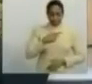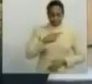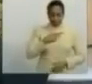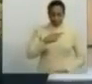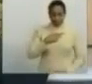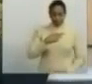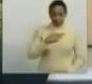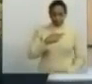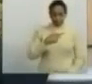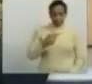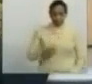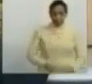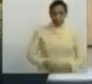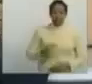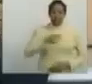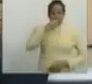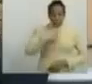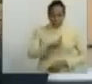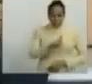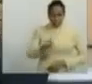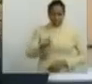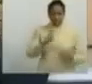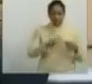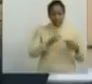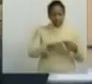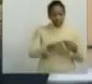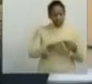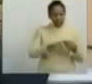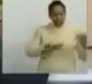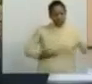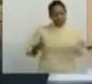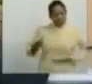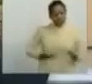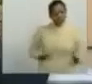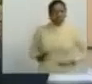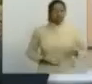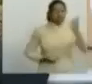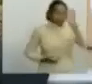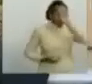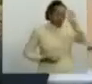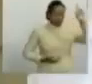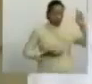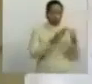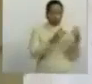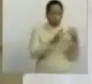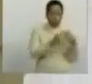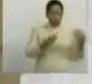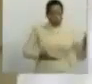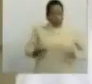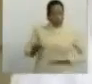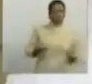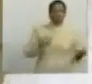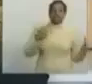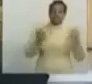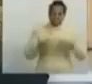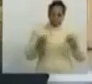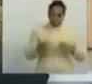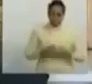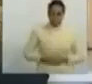Senhor e da Igreja. E a nação brasileira não pode se tornar uma nação marxista,